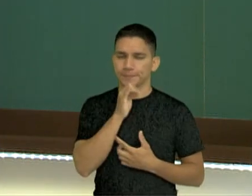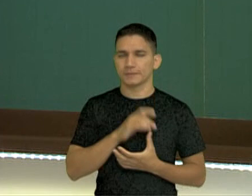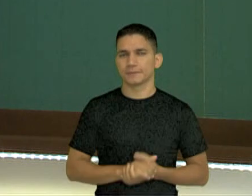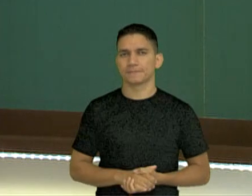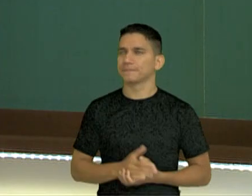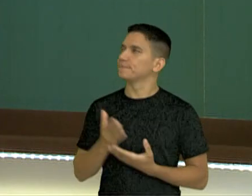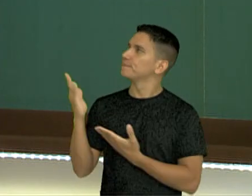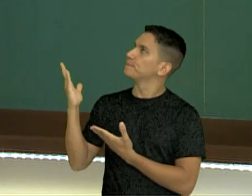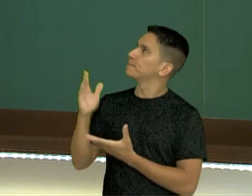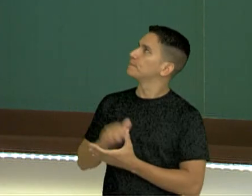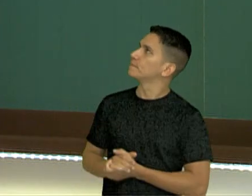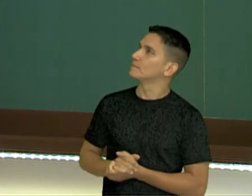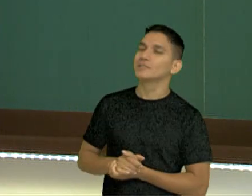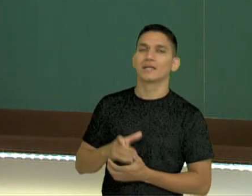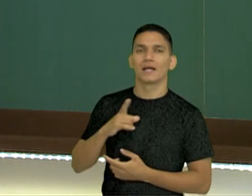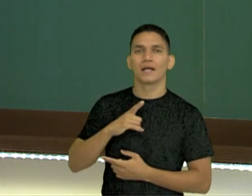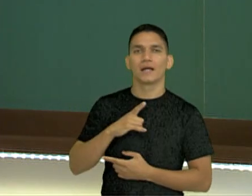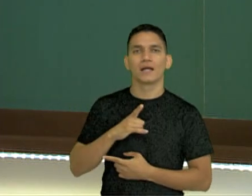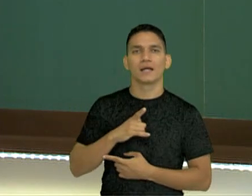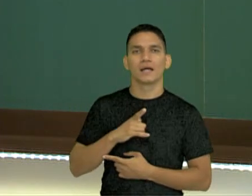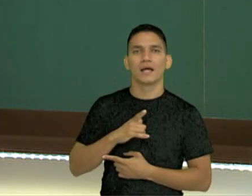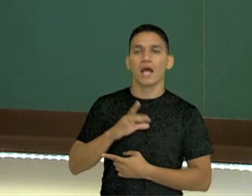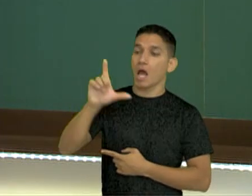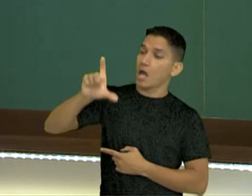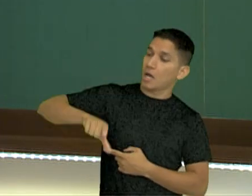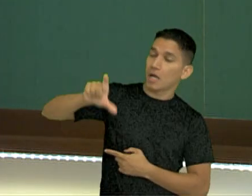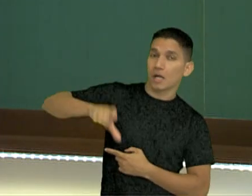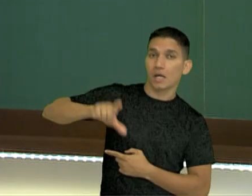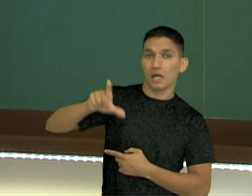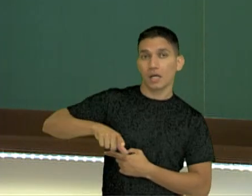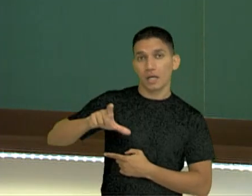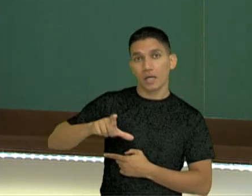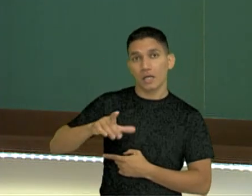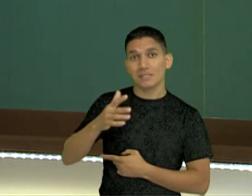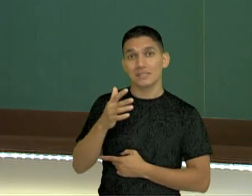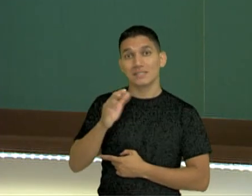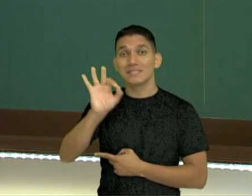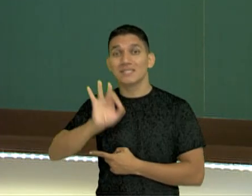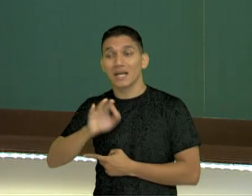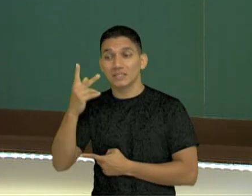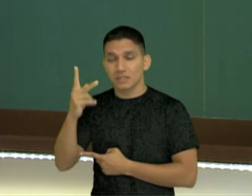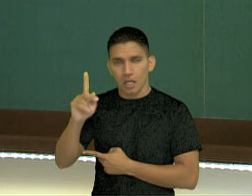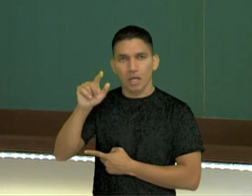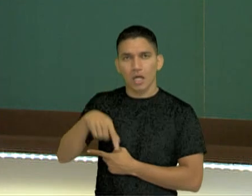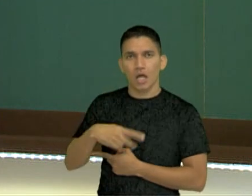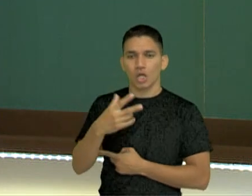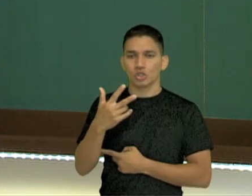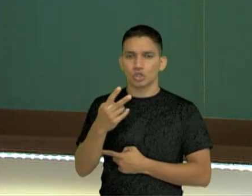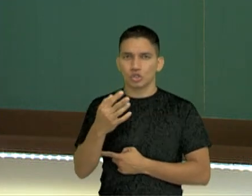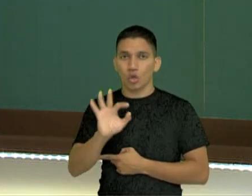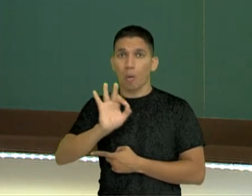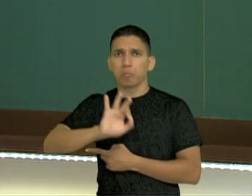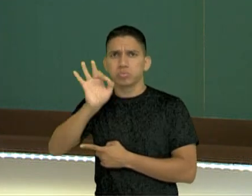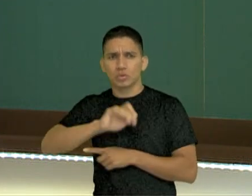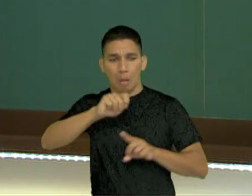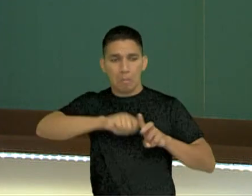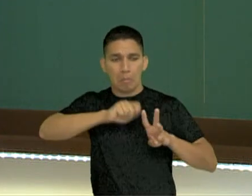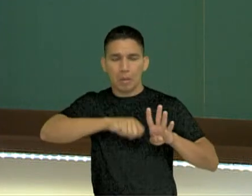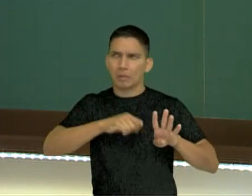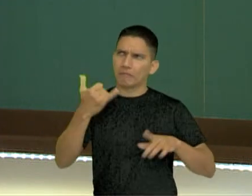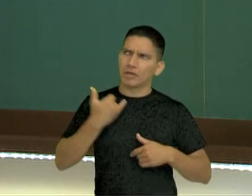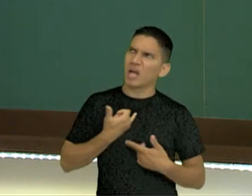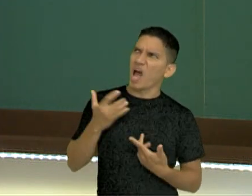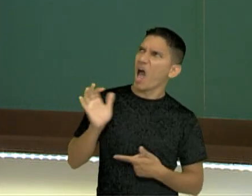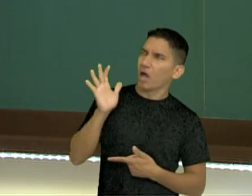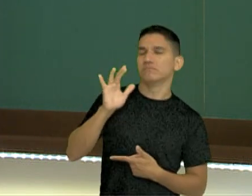exemplo, nós temos aqui a taxa de um cartão de crédito que é 12% ao mês. Alguém pensa, 12% é alto.